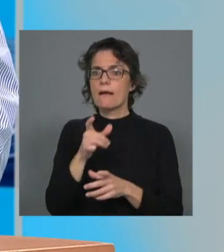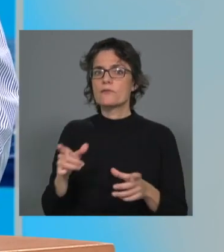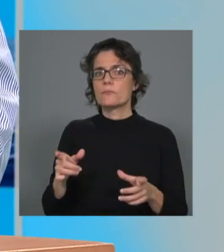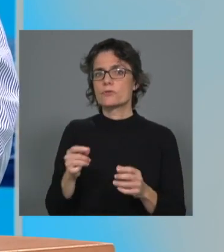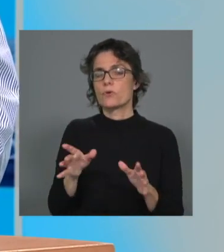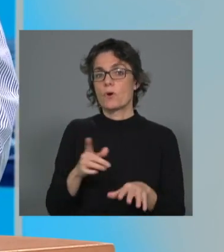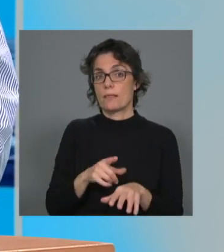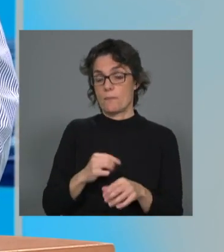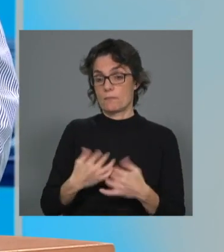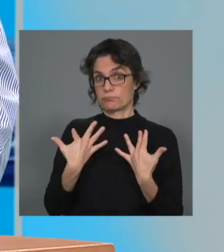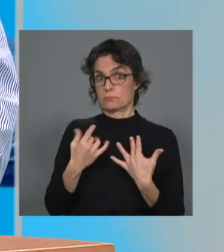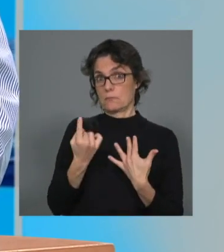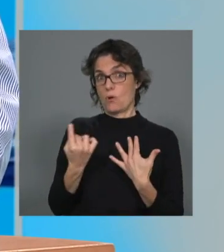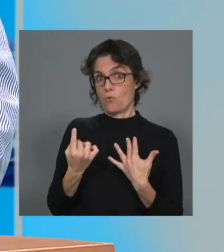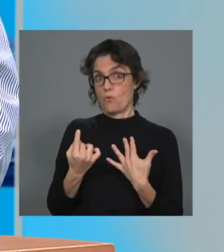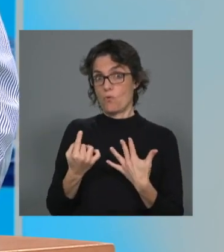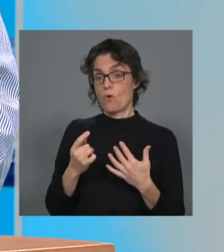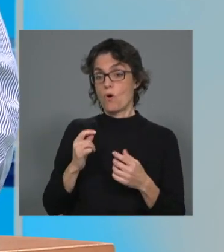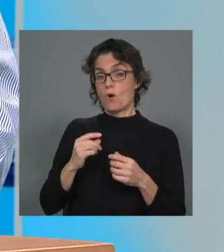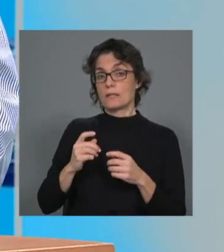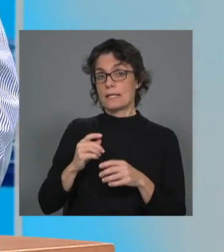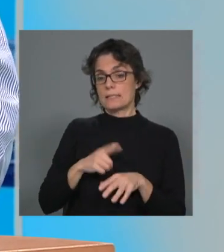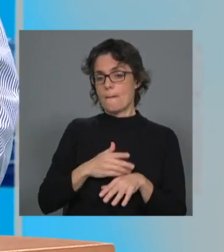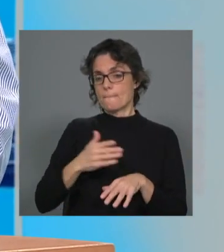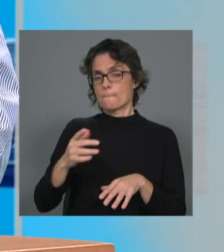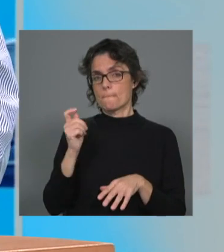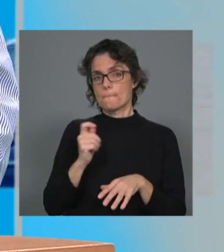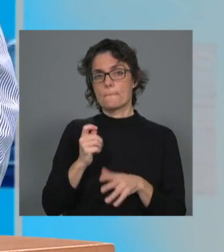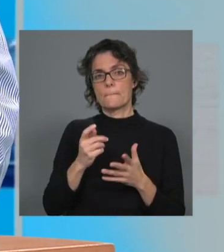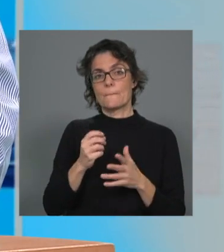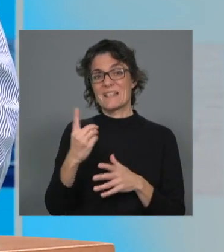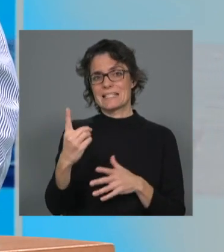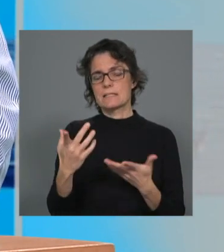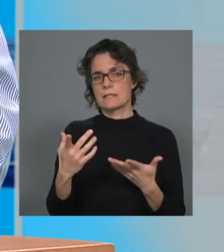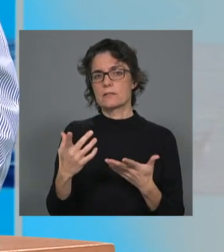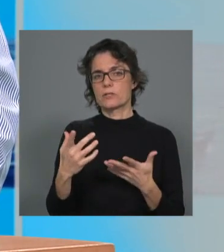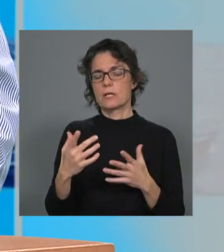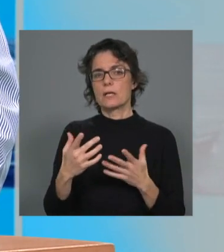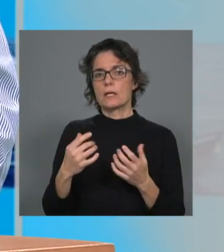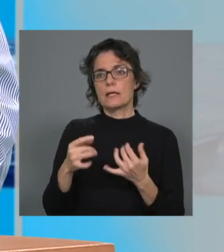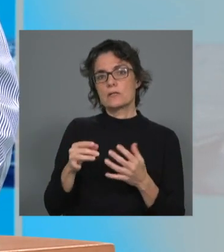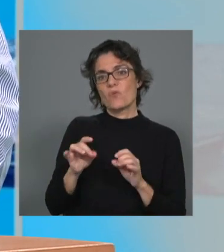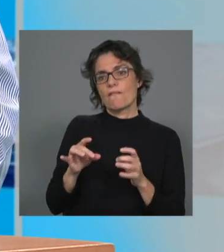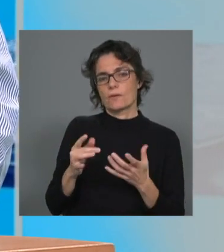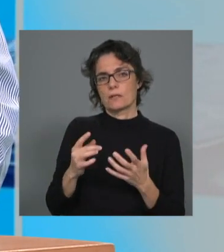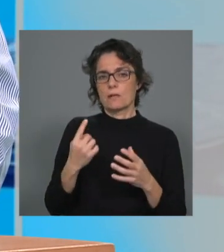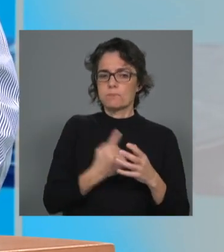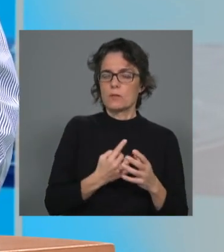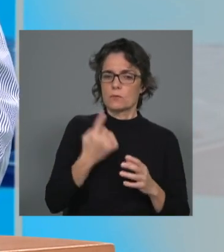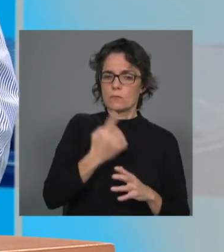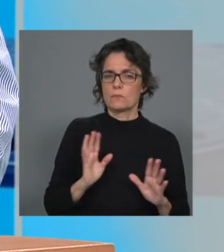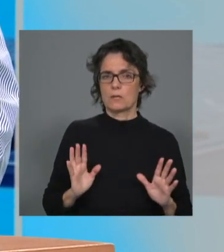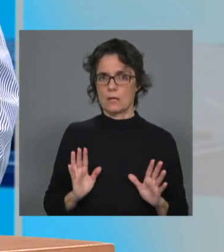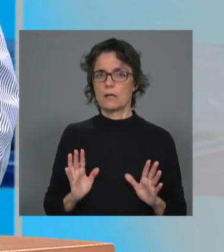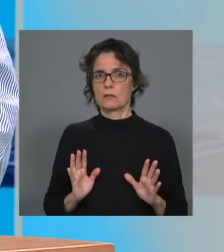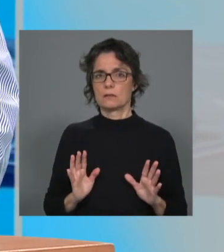este período de tempo, que é esta bolsa de 6 meses, isso já evita que as próprias pessoas possam estar em isolamento,